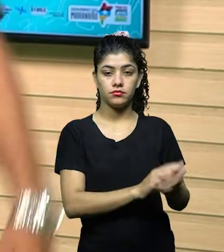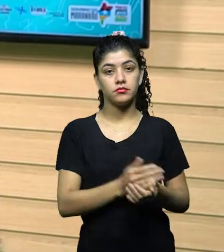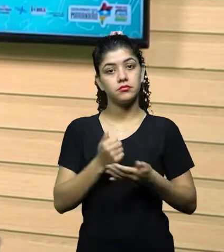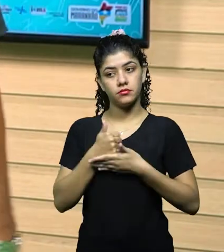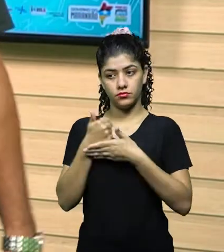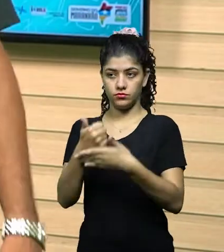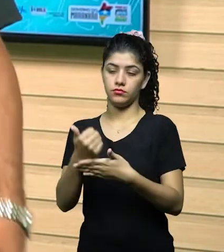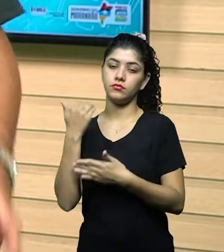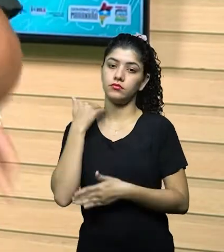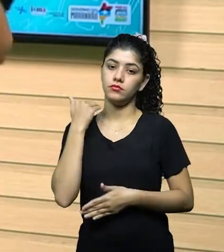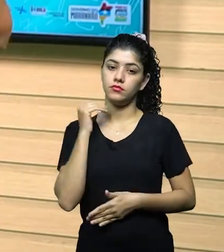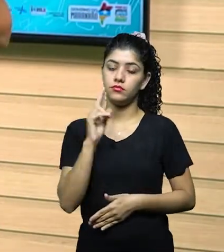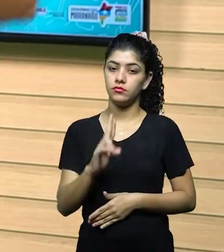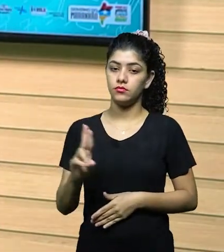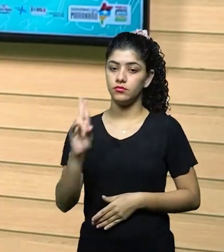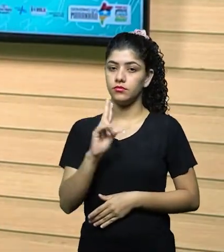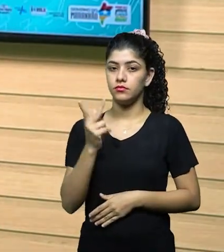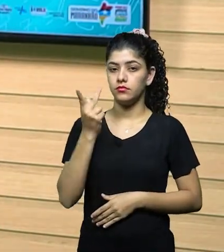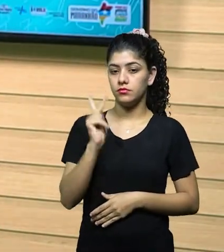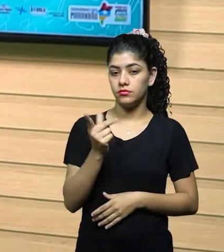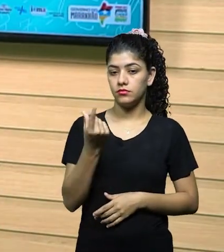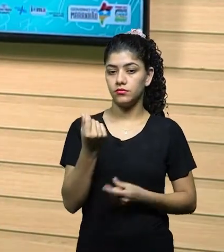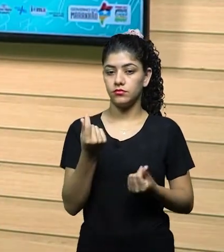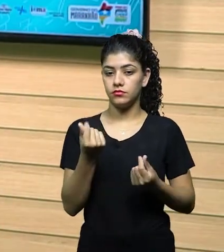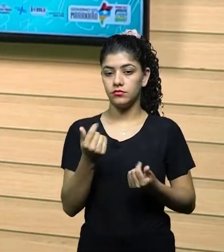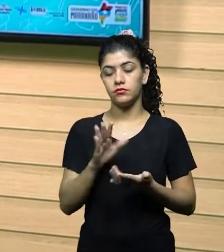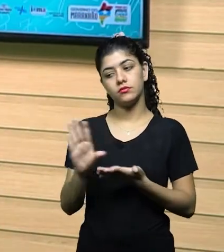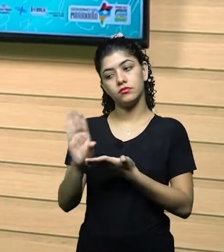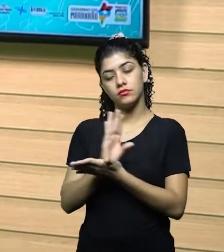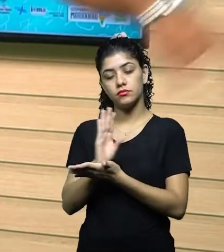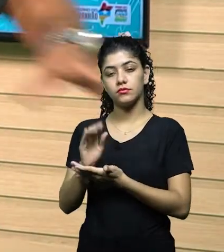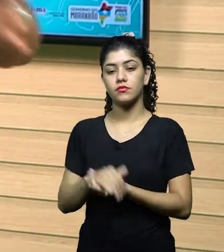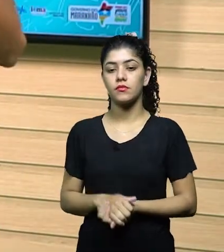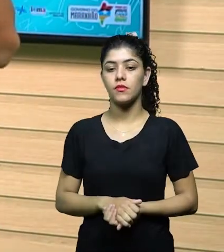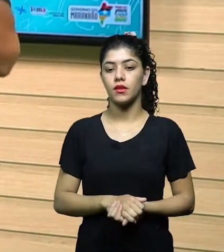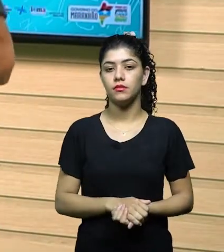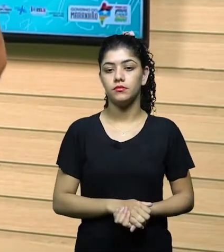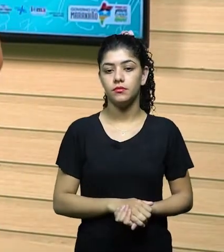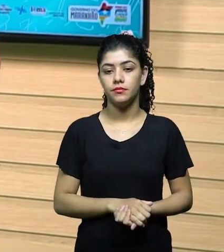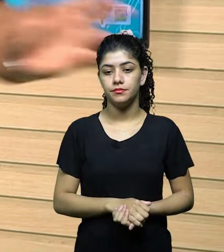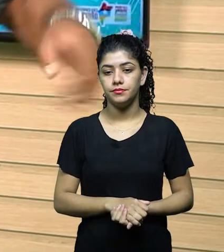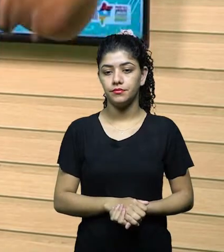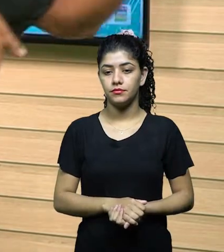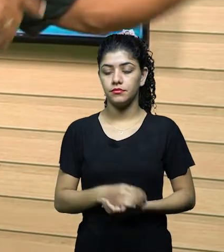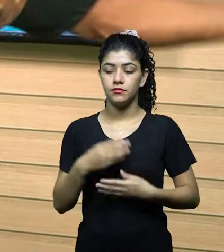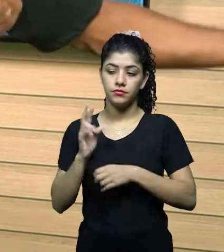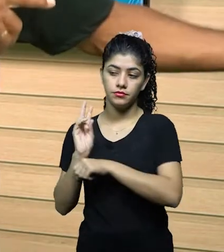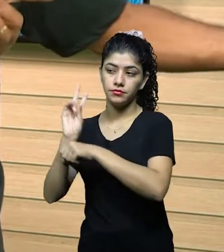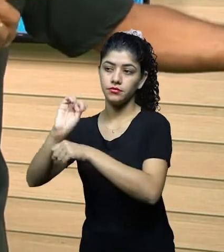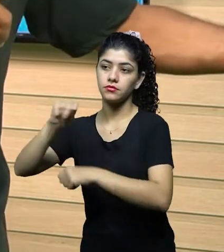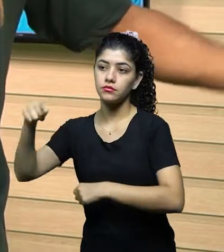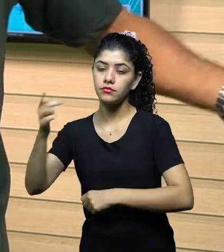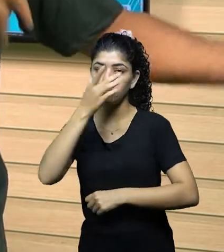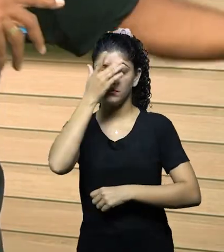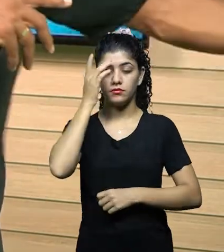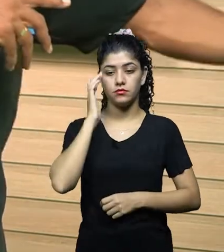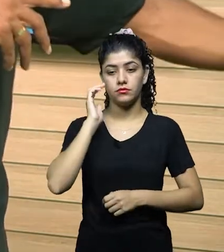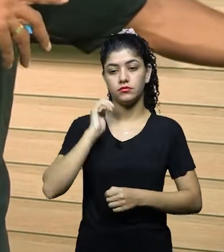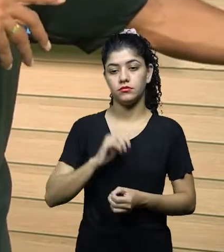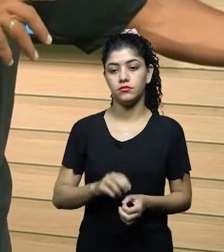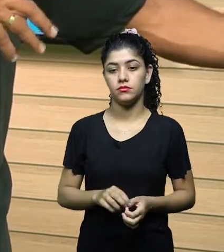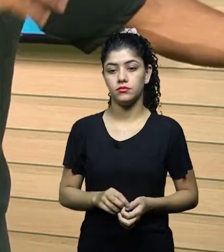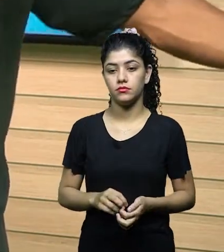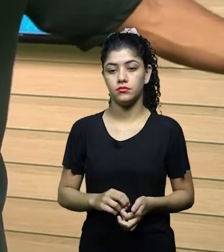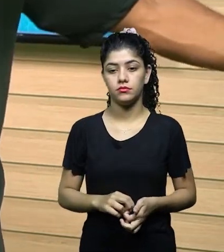investindo no banco. Ele está usando o seu dinheiro para ganhar dinheiro. Ele pega o dinheiro do cliente e empresta para outro cliente.